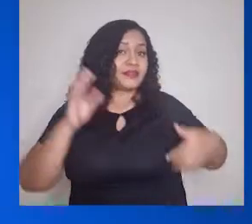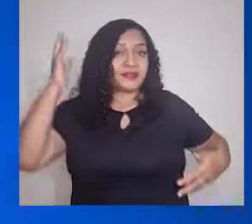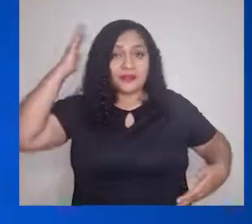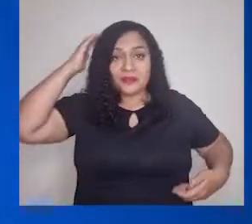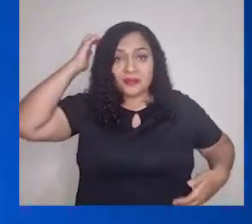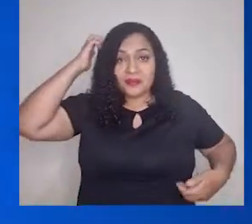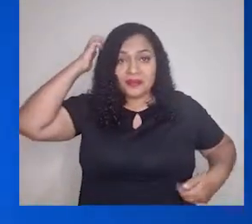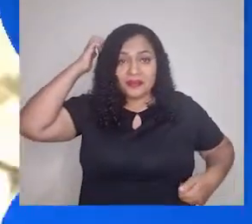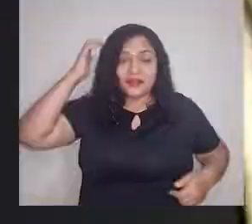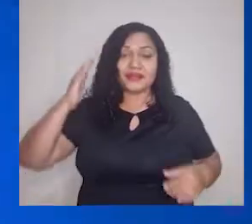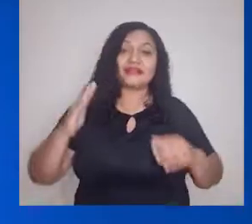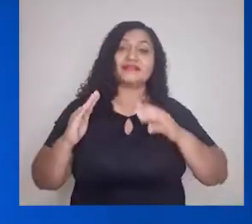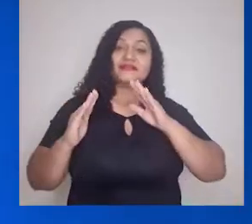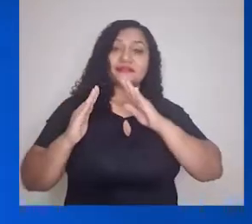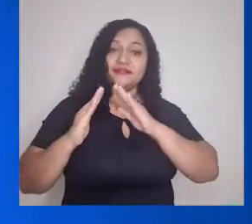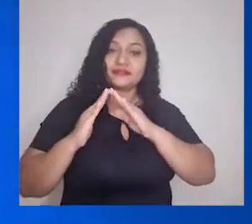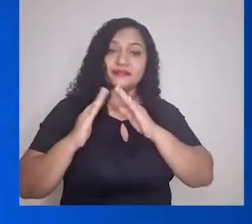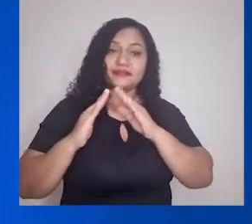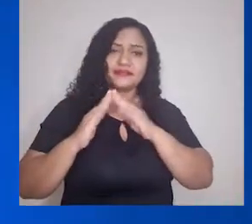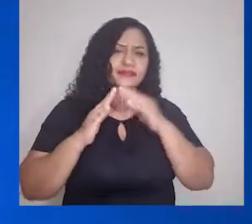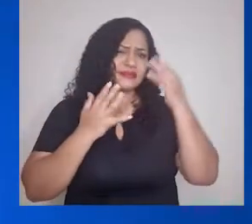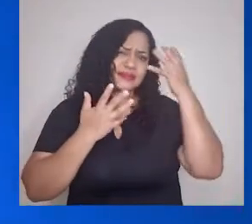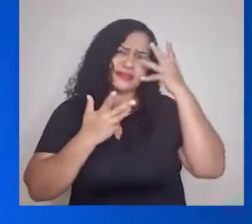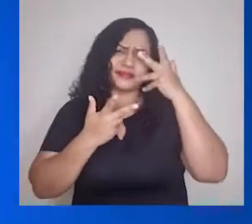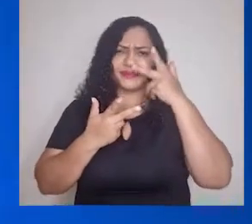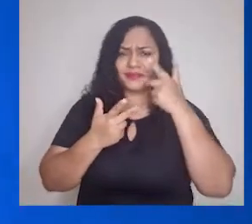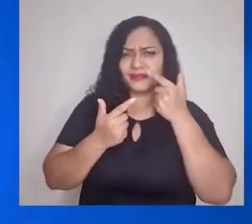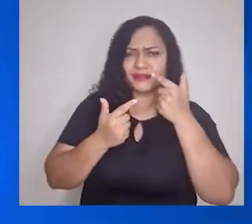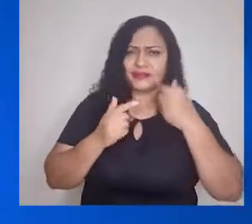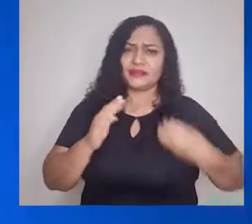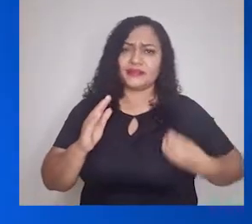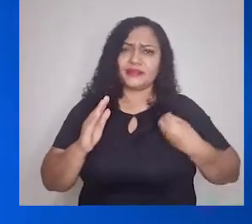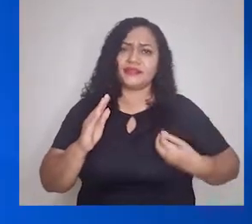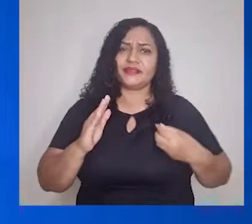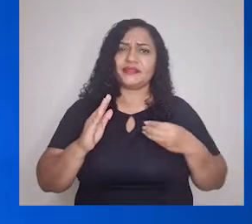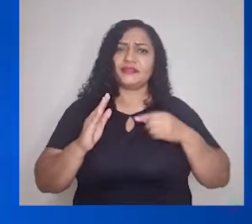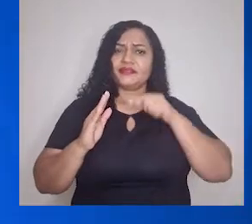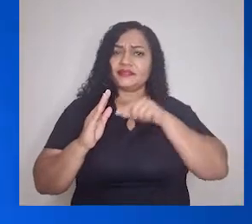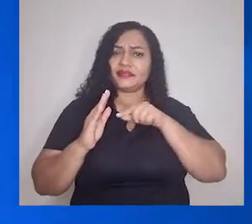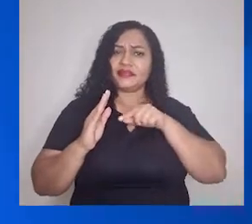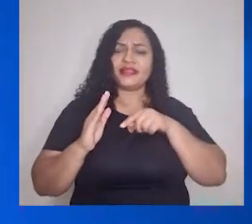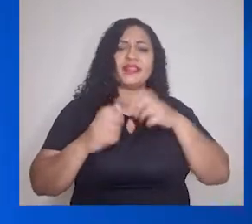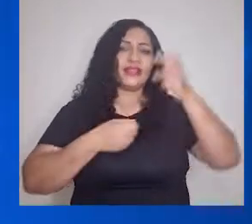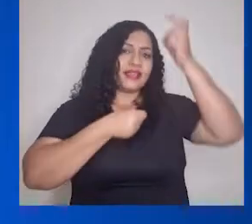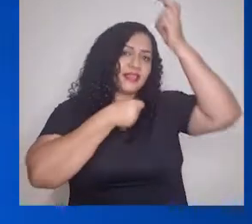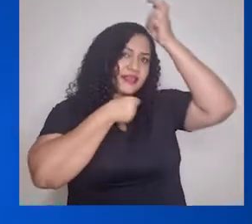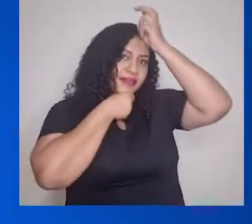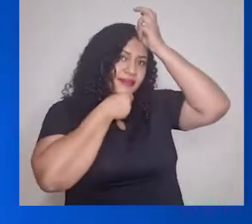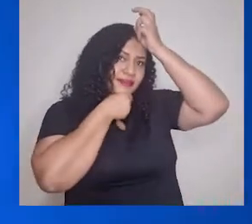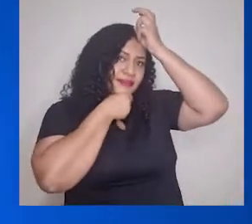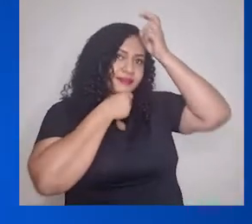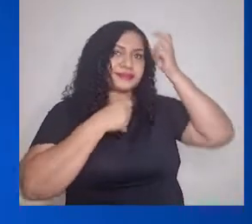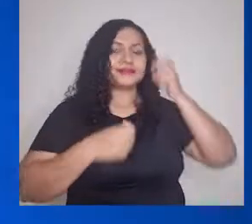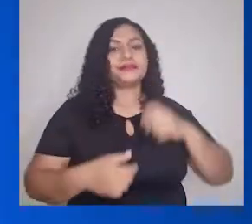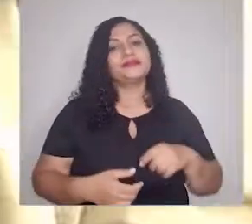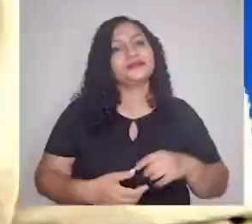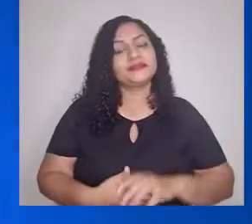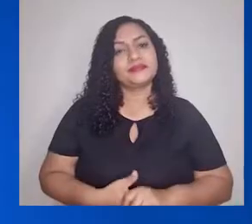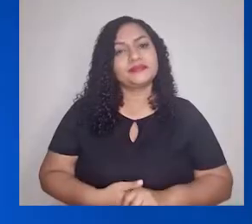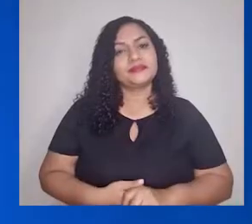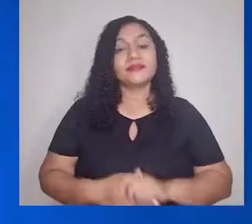o macaco. Essa é a casa tão bonita. Quem mora nela é a